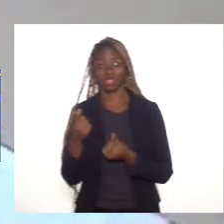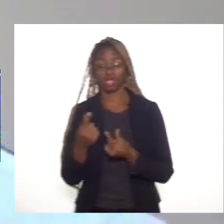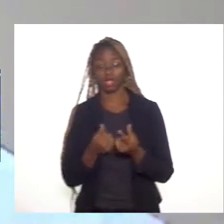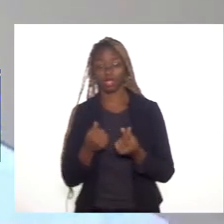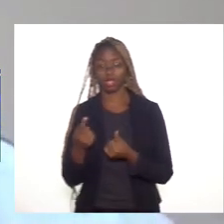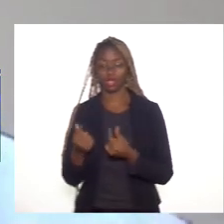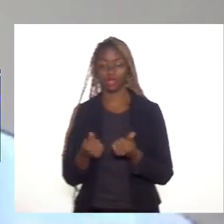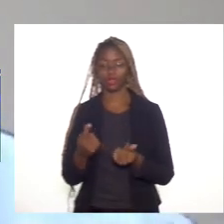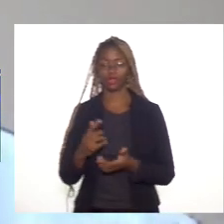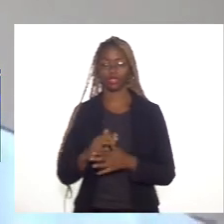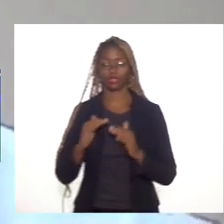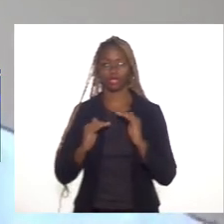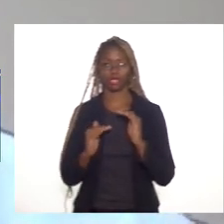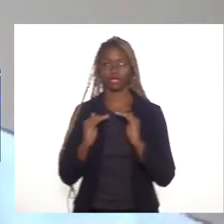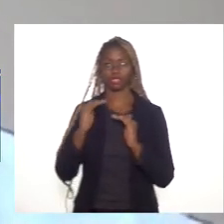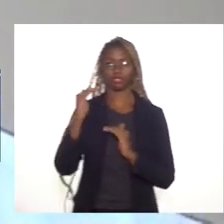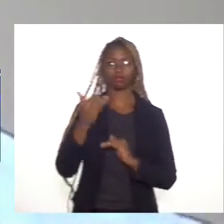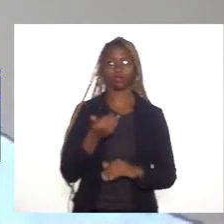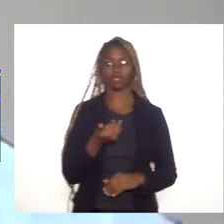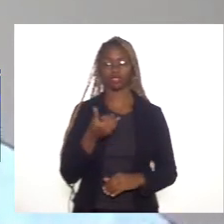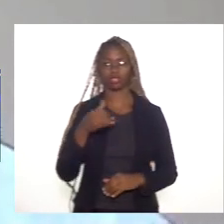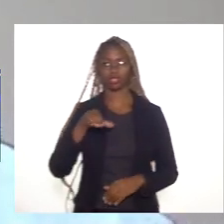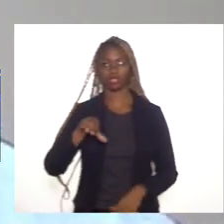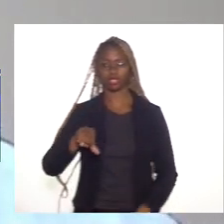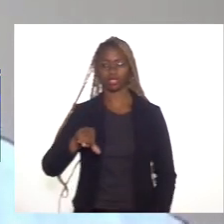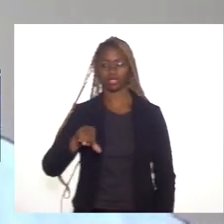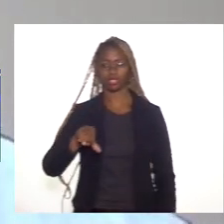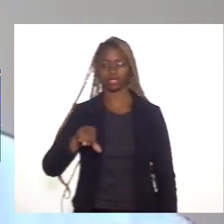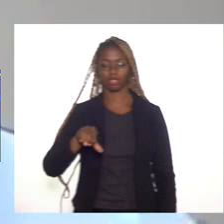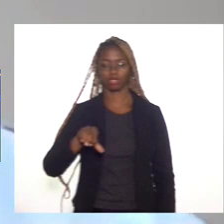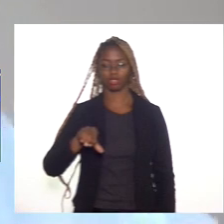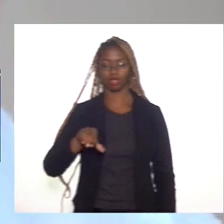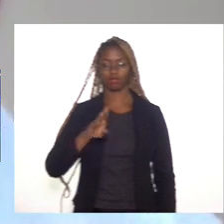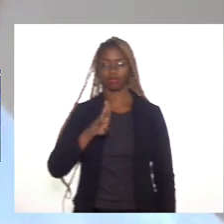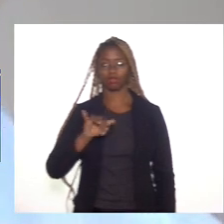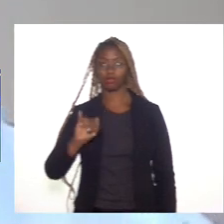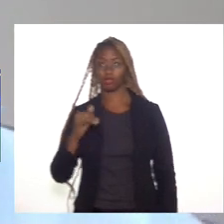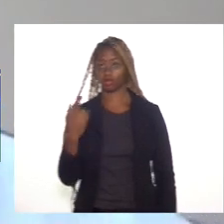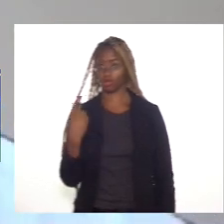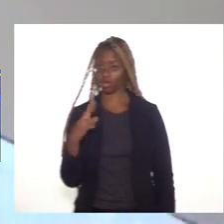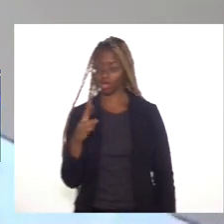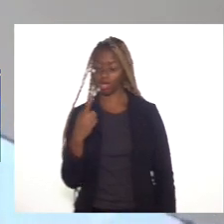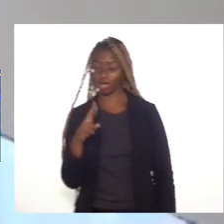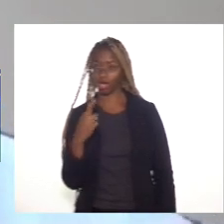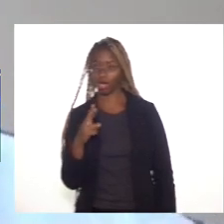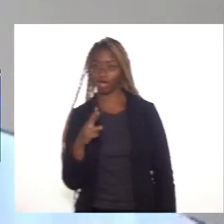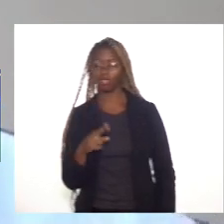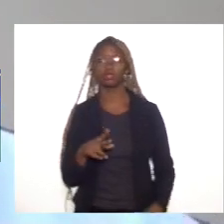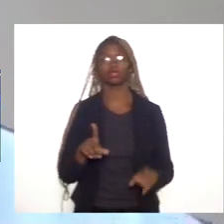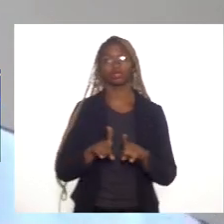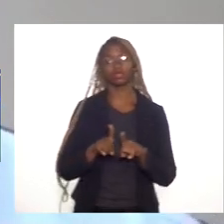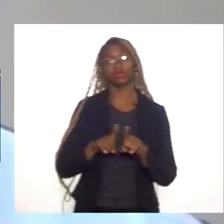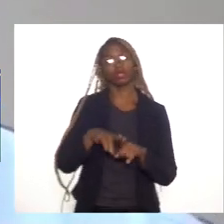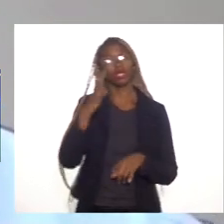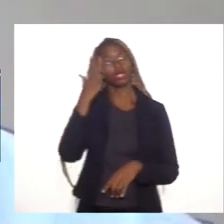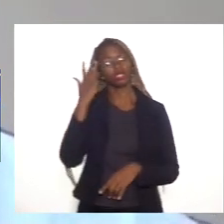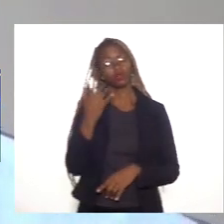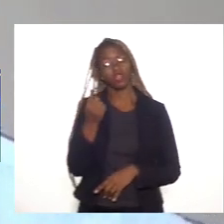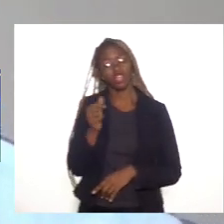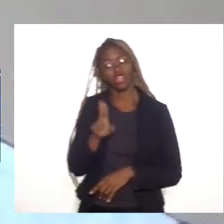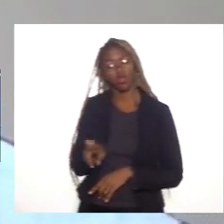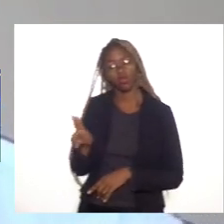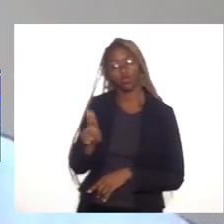superior a 69 bilhões de reais e uma previsão de despesa